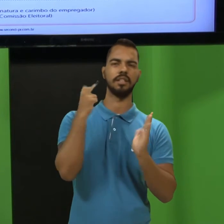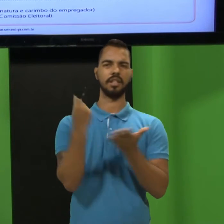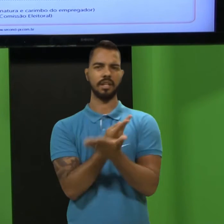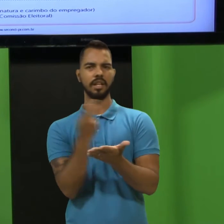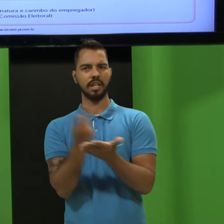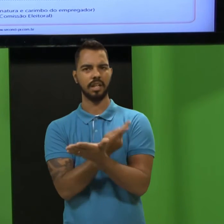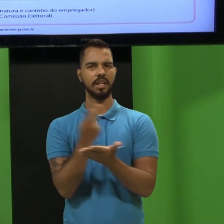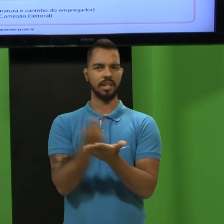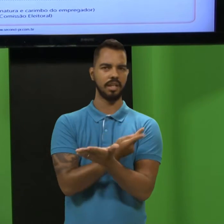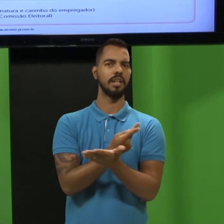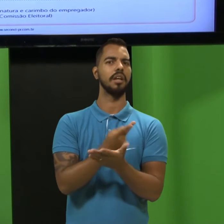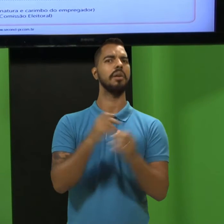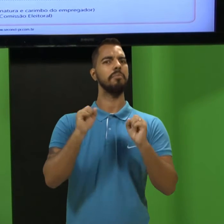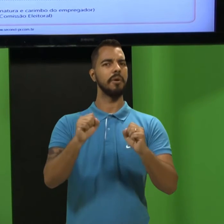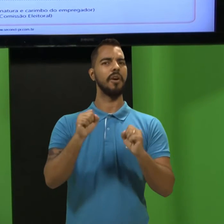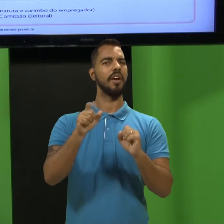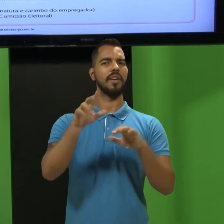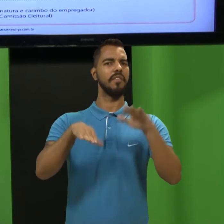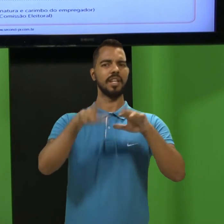podem invalidar o documento.